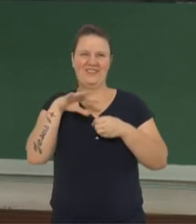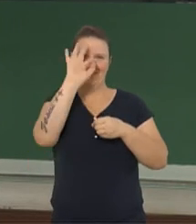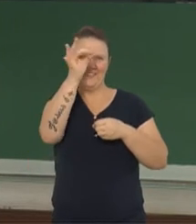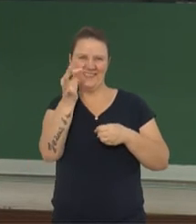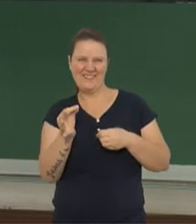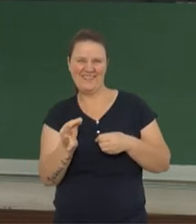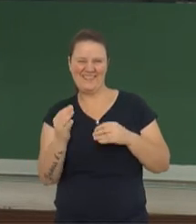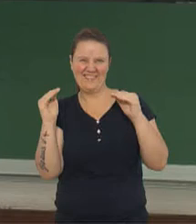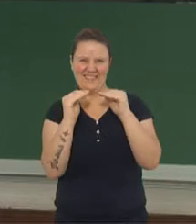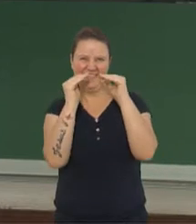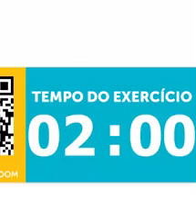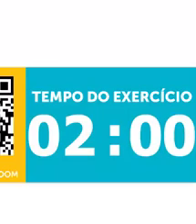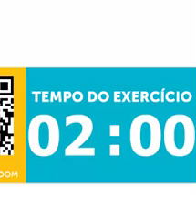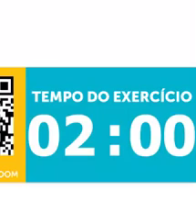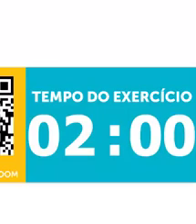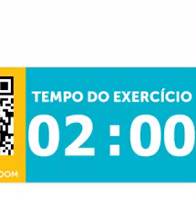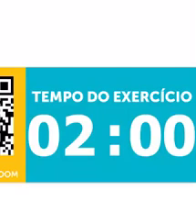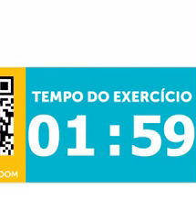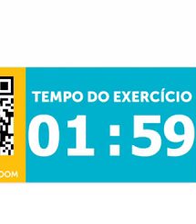de acordo?